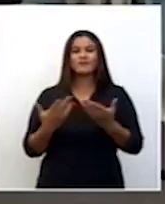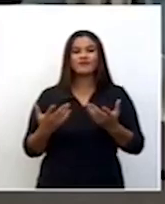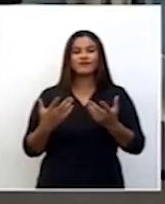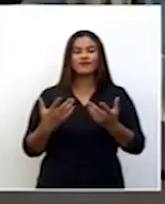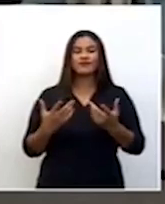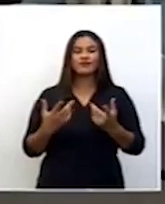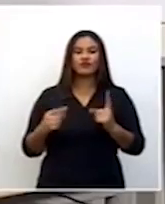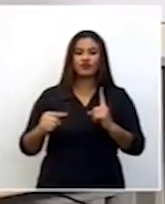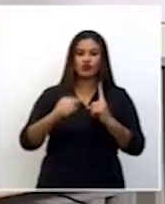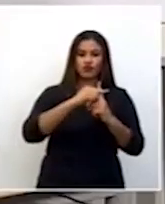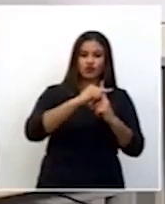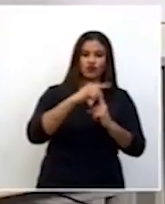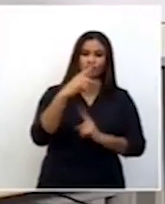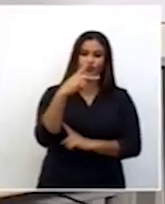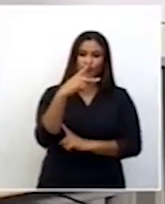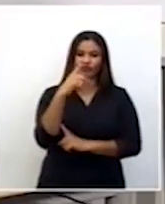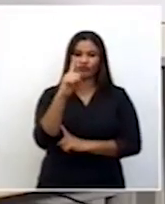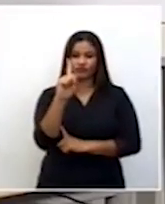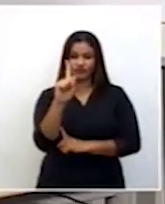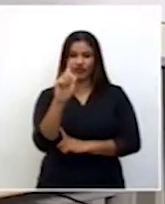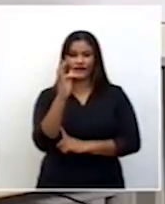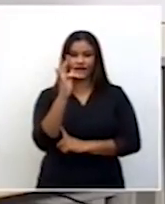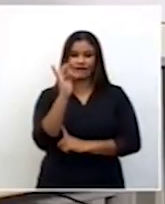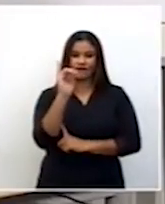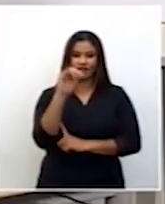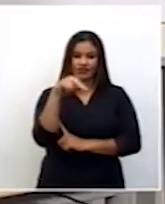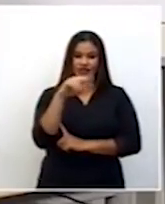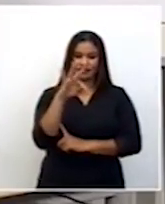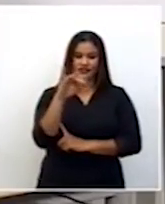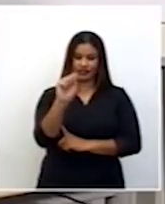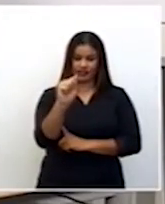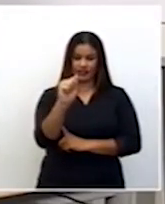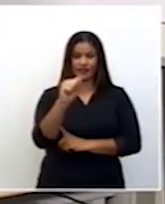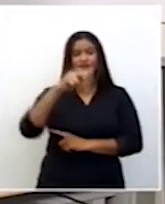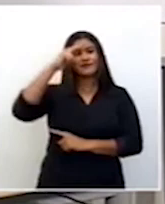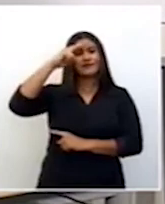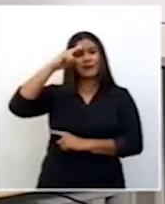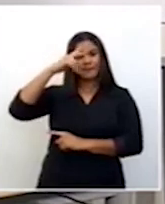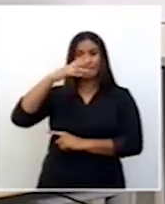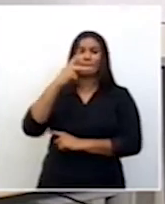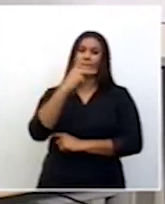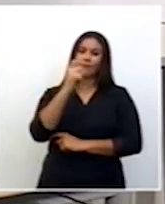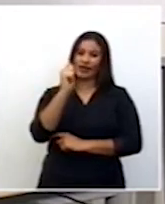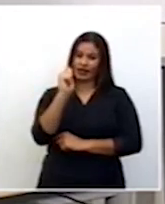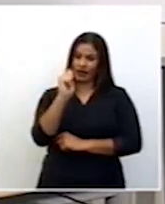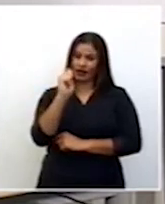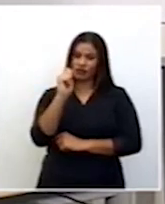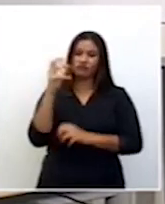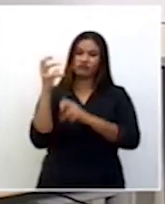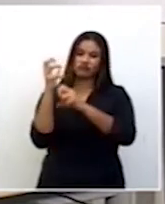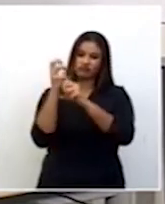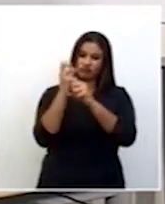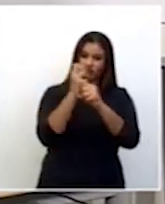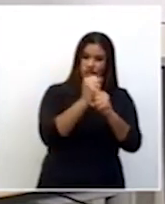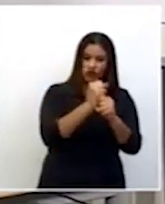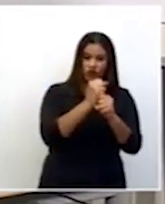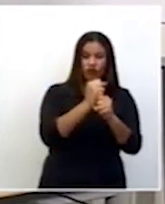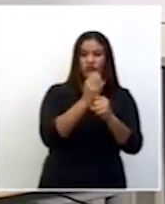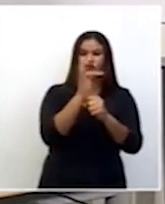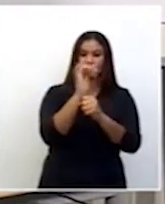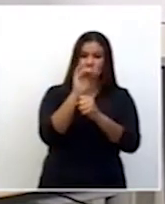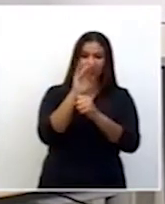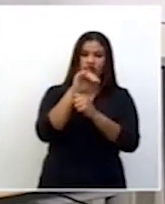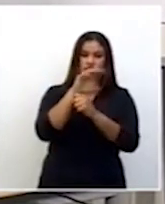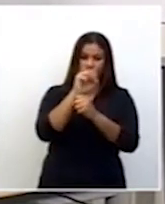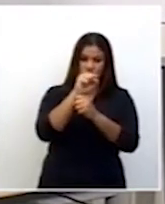das PGs finitas, né? Então, só recapitulando, nós aprendemos PA, é a soma dos termos, né? O termo